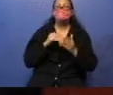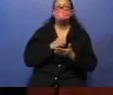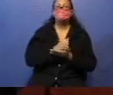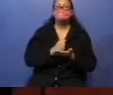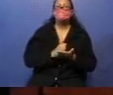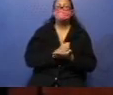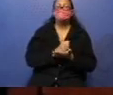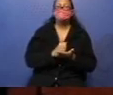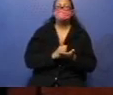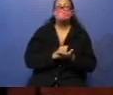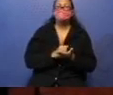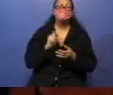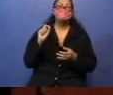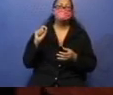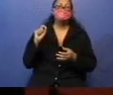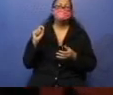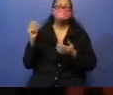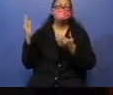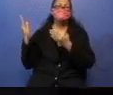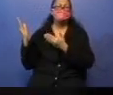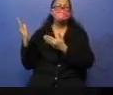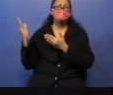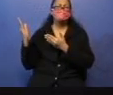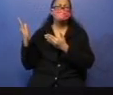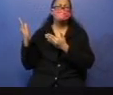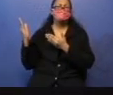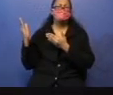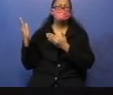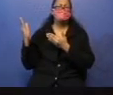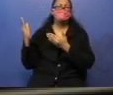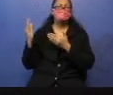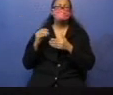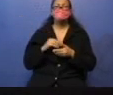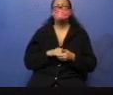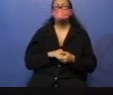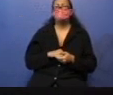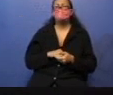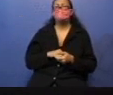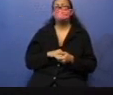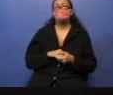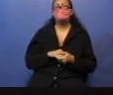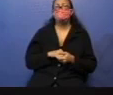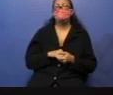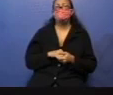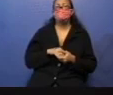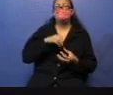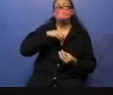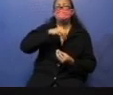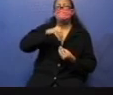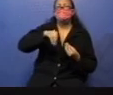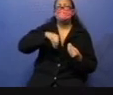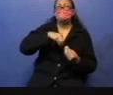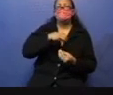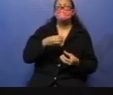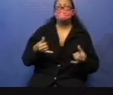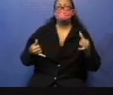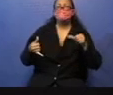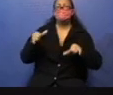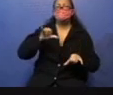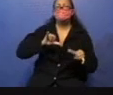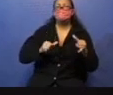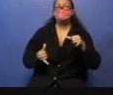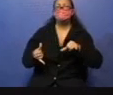esse hipoclorito de sódio? Hipoclorito de sódio é uma substância química